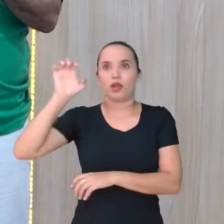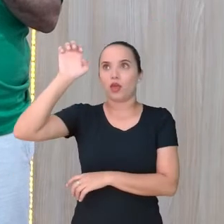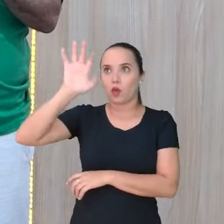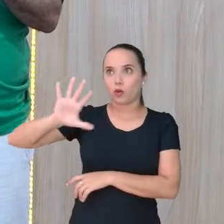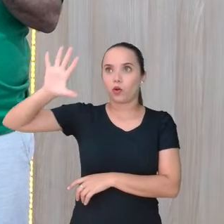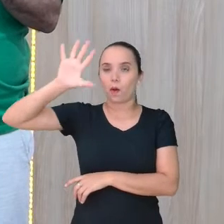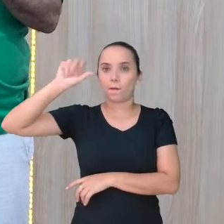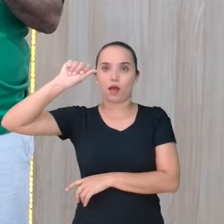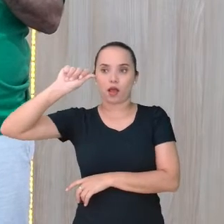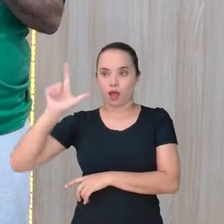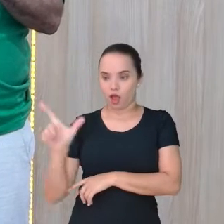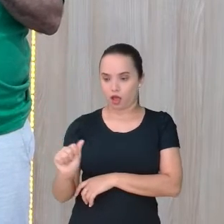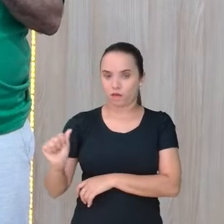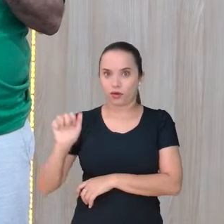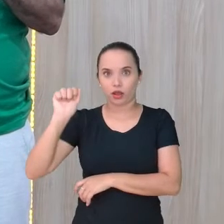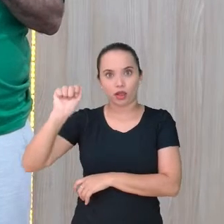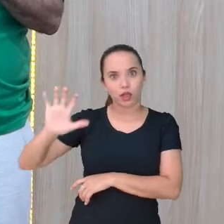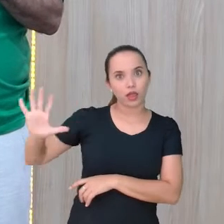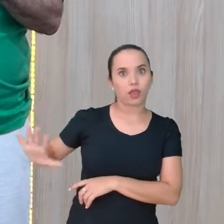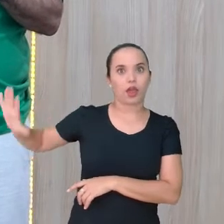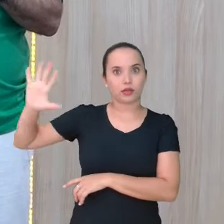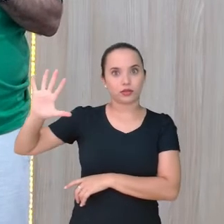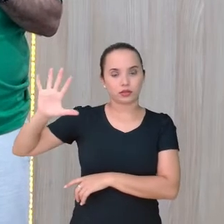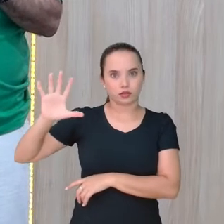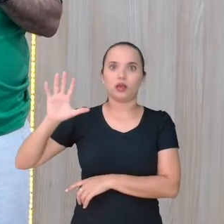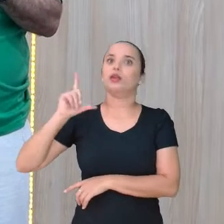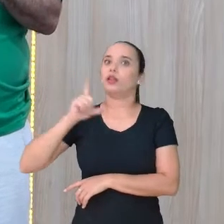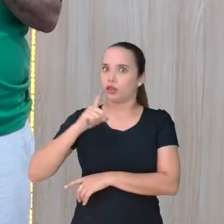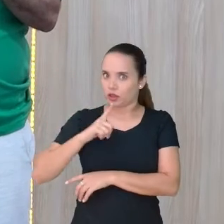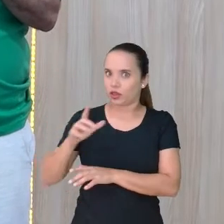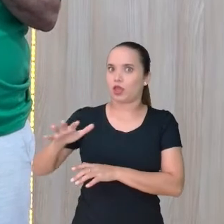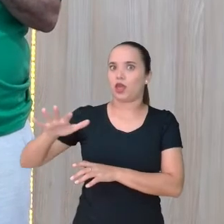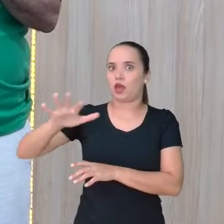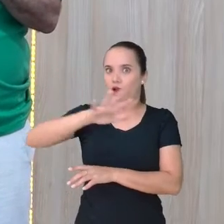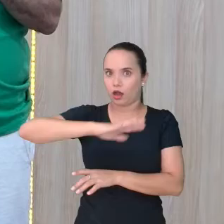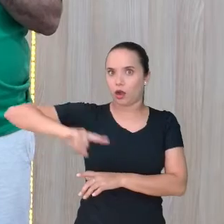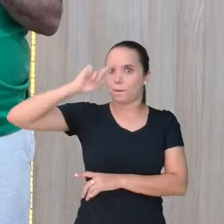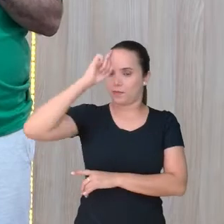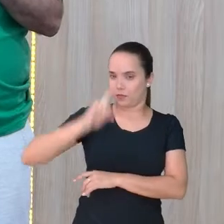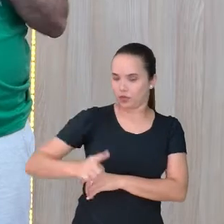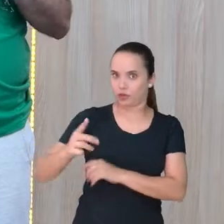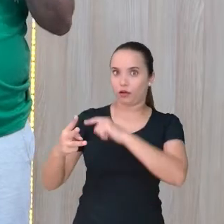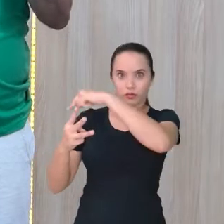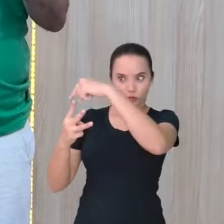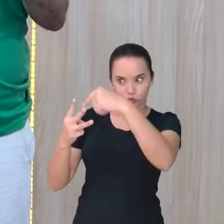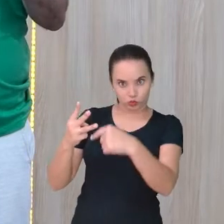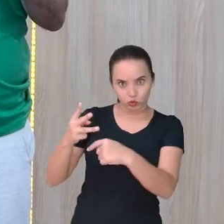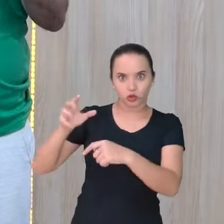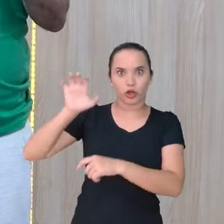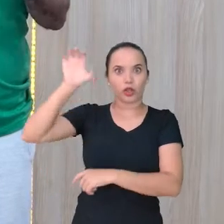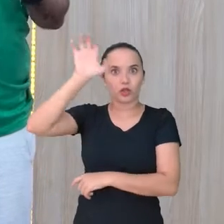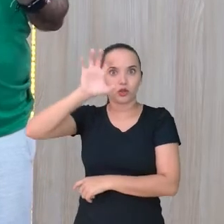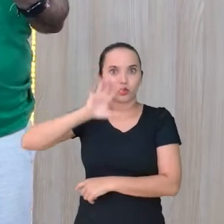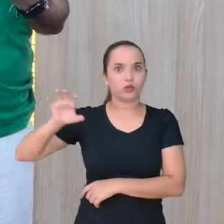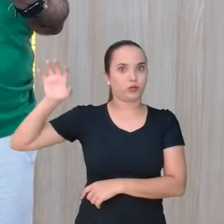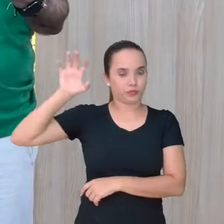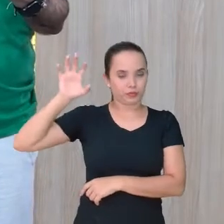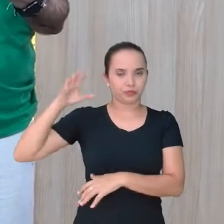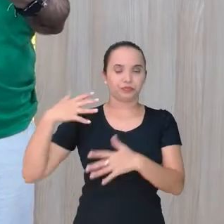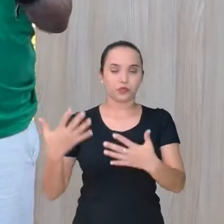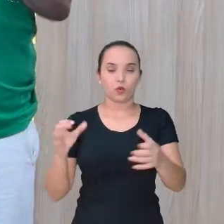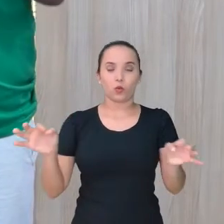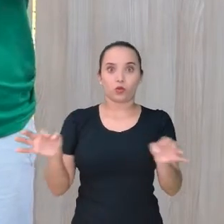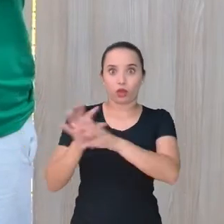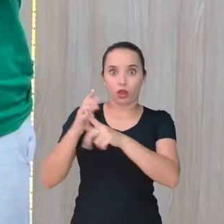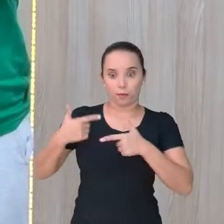e Ásia. Eles conquistaram territórios nos 3. Então, quando cessaram as guerras de conquista, os soldados